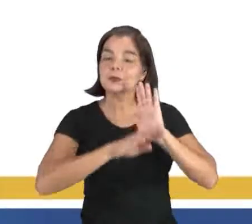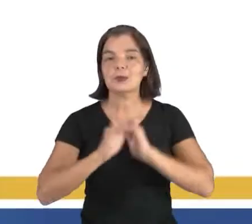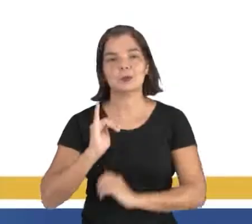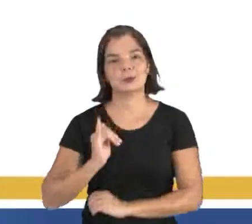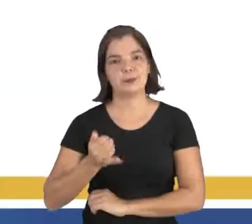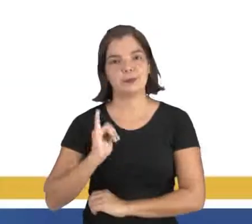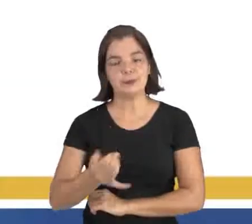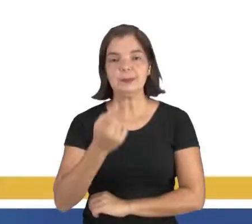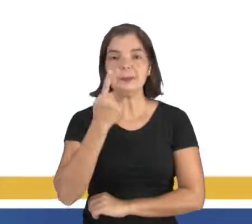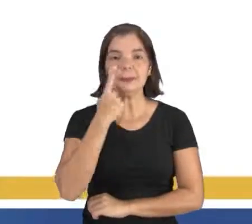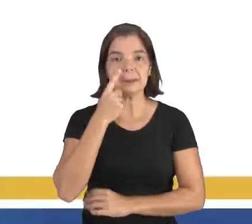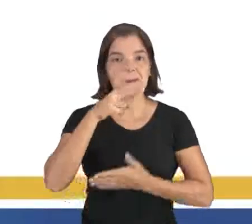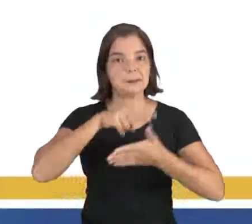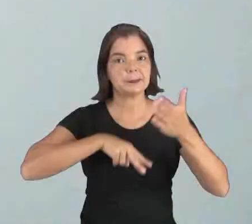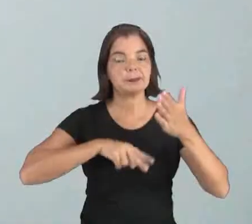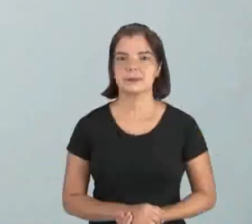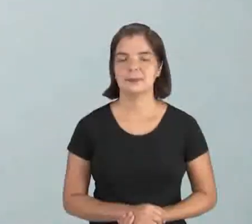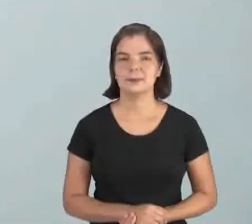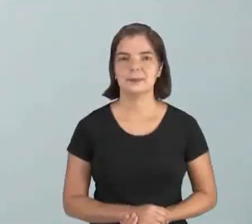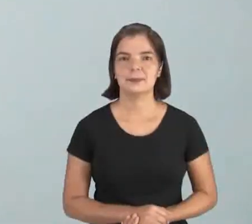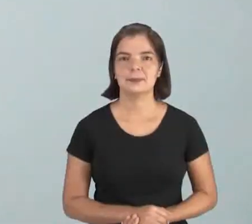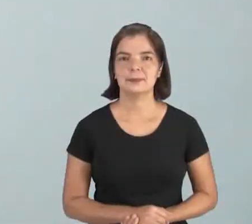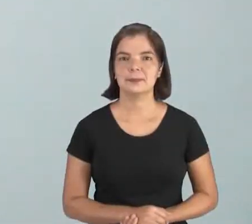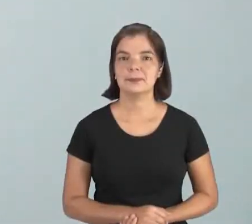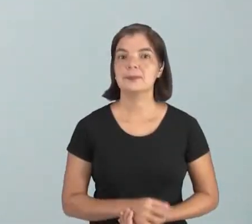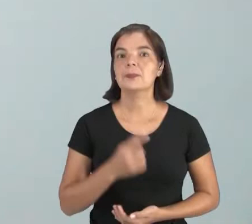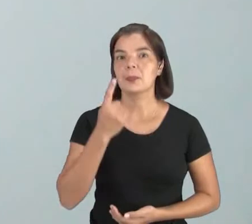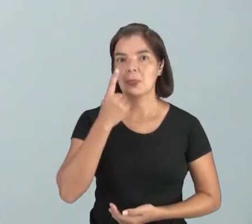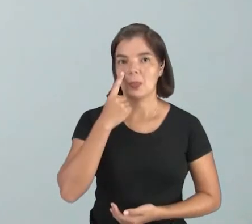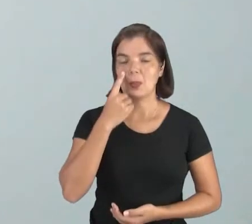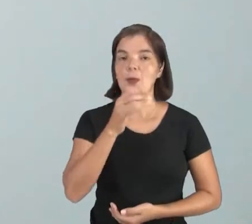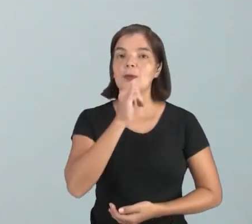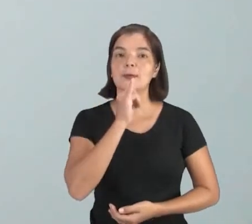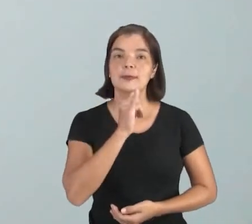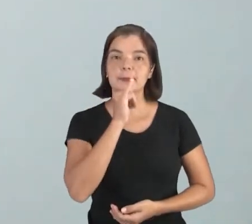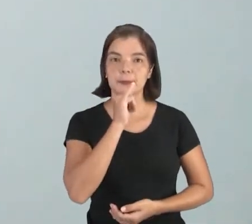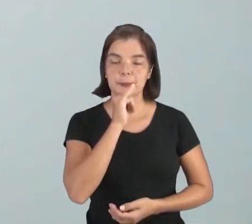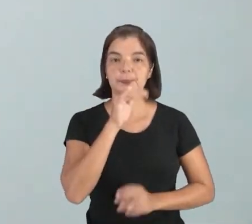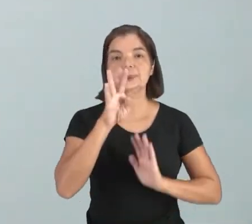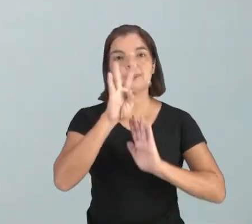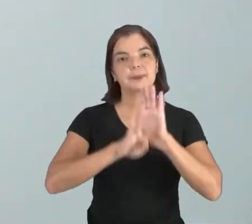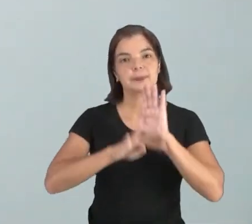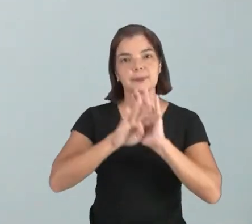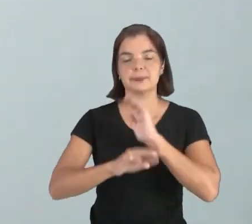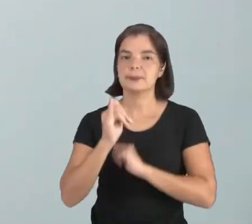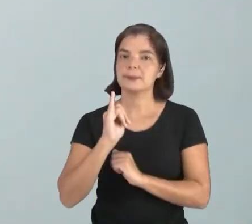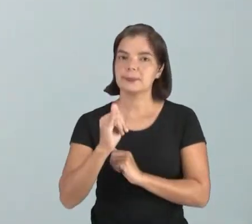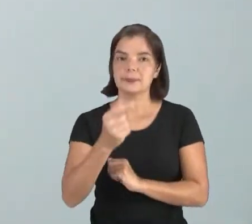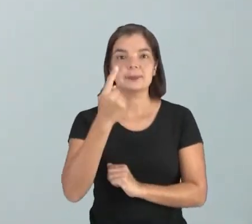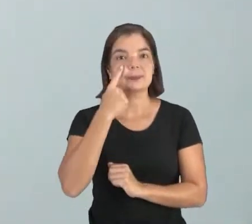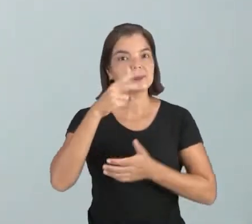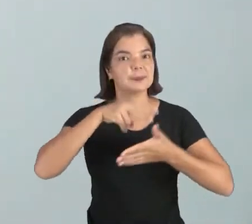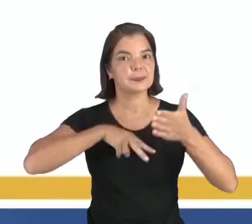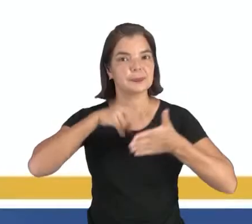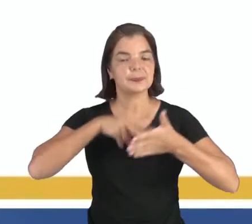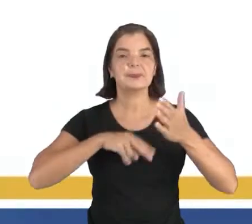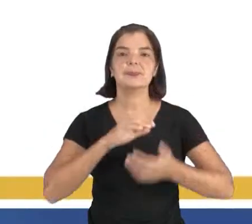narrativo. Observe a leitura. Vamos a um exemplo de texto narrativo. Observe a